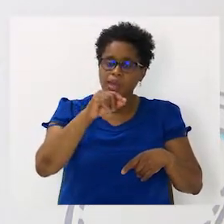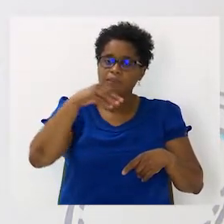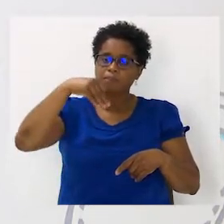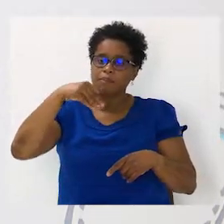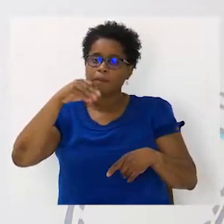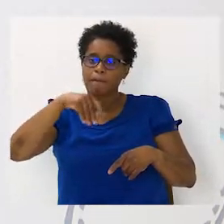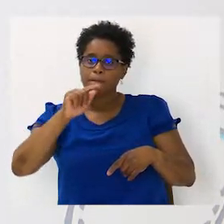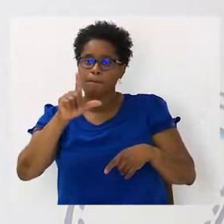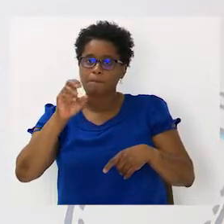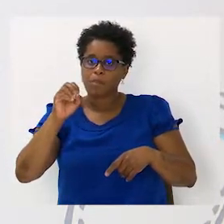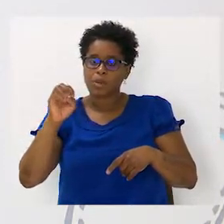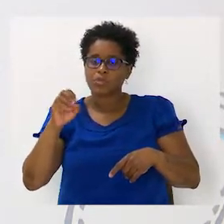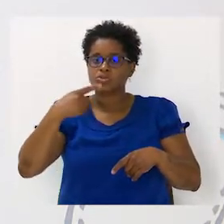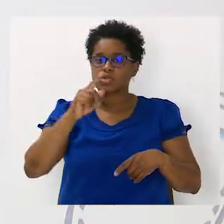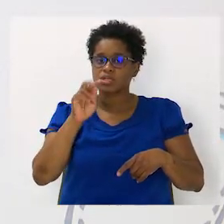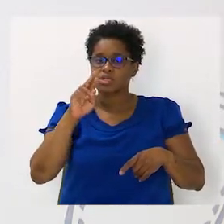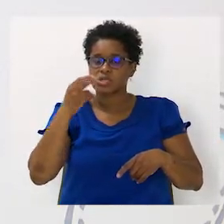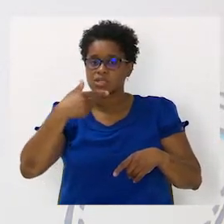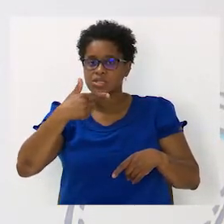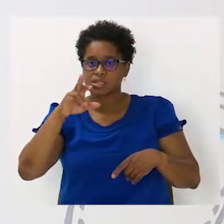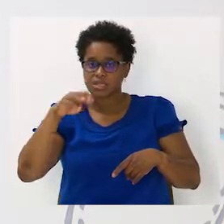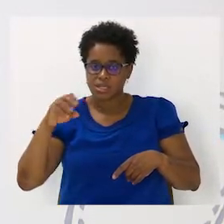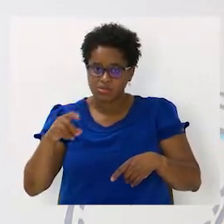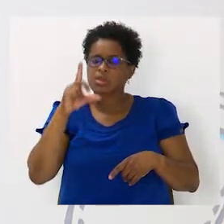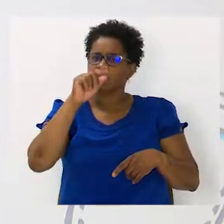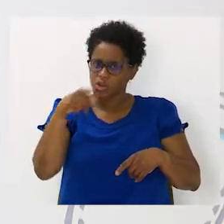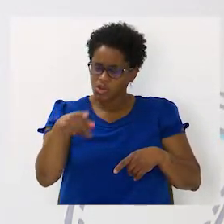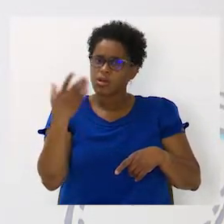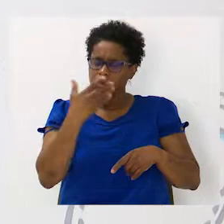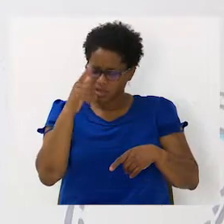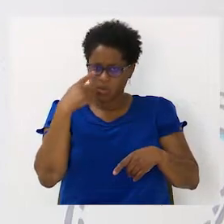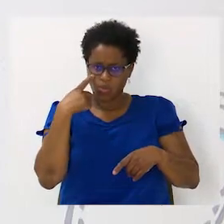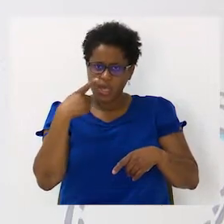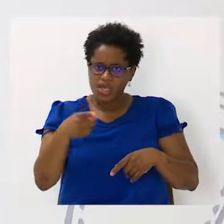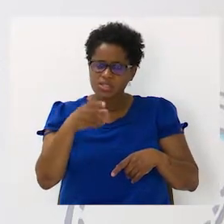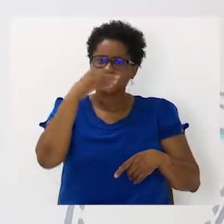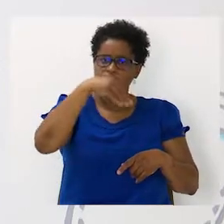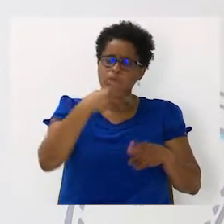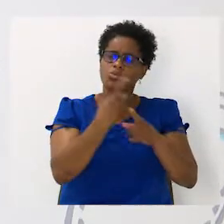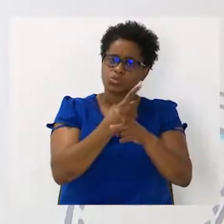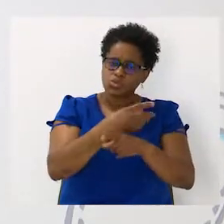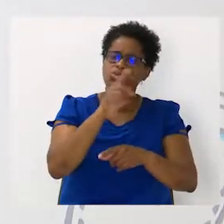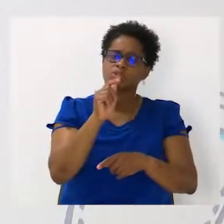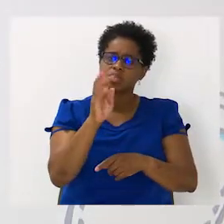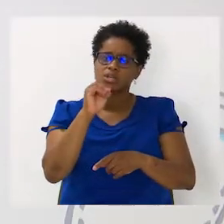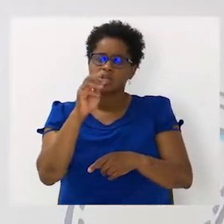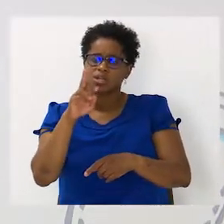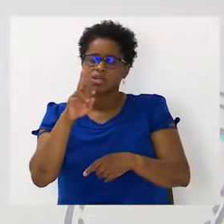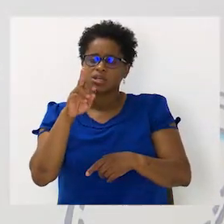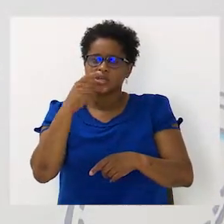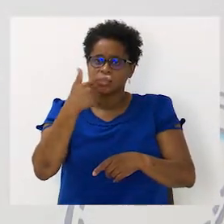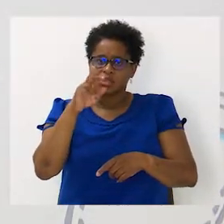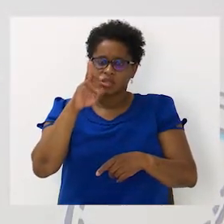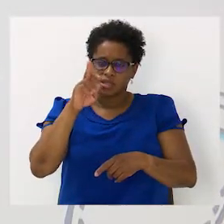vocês já conhecem. Produto dos extremos é igual a produto dos meios. Vamos utilizar isso sempre